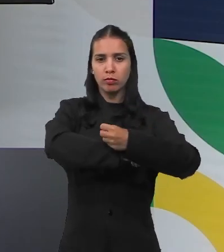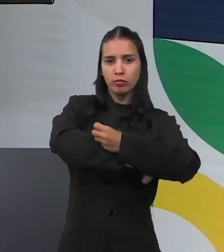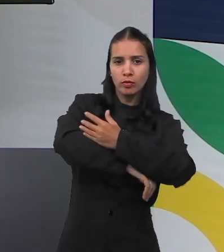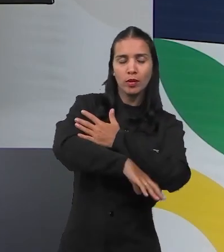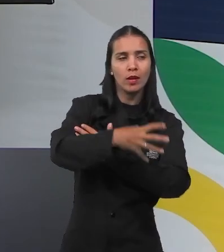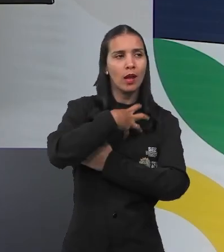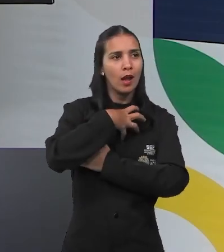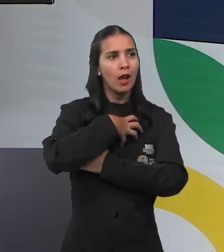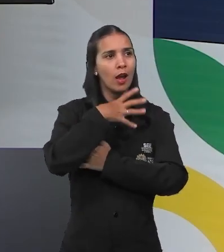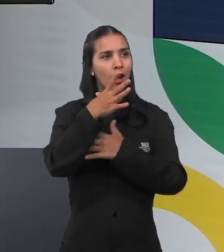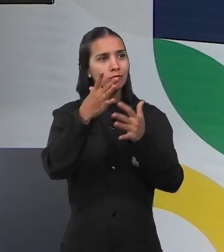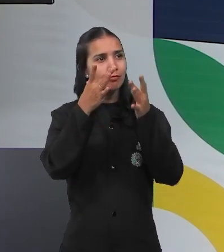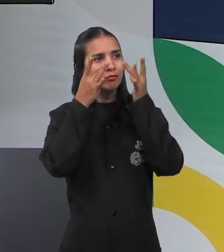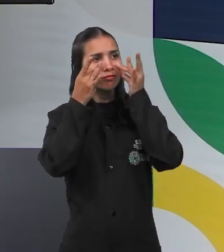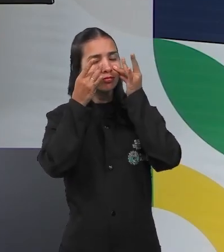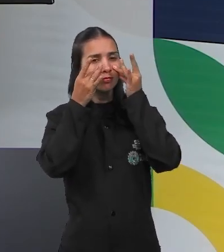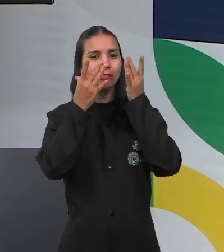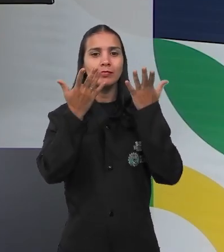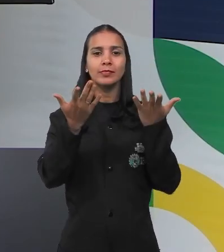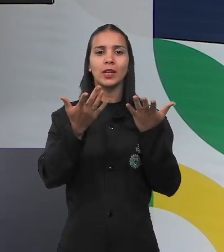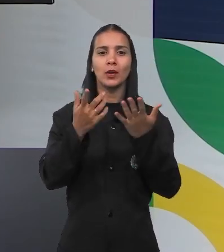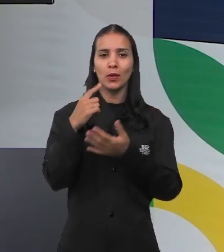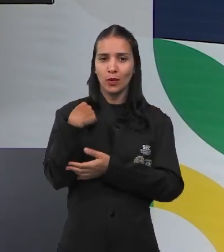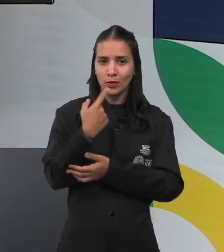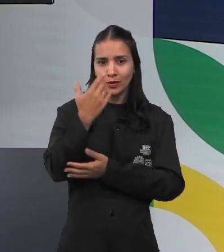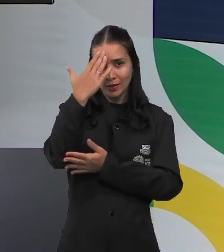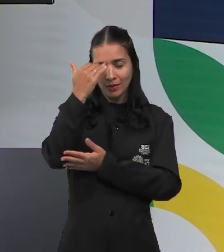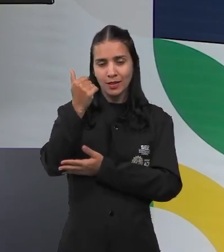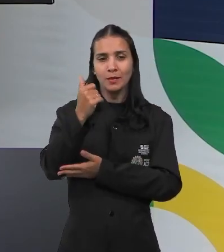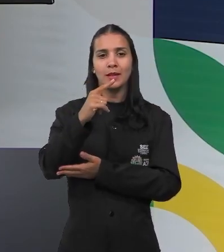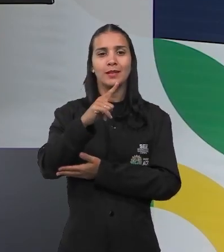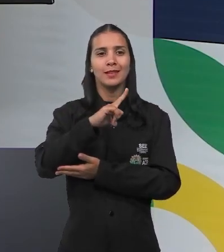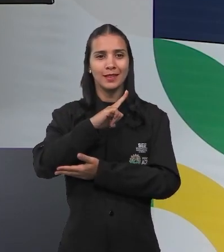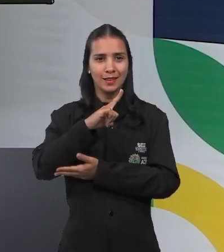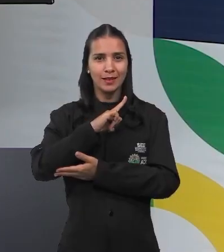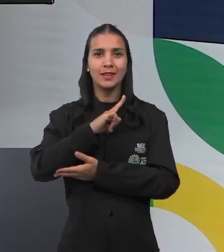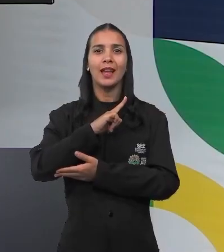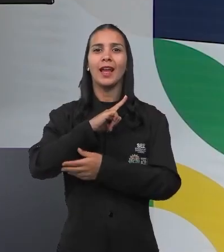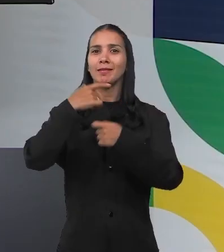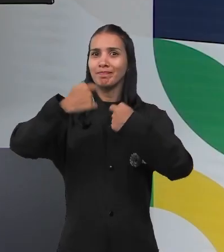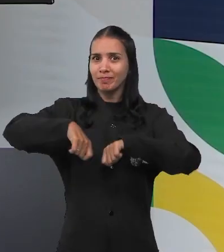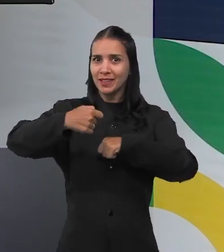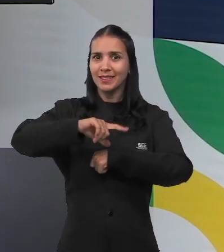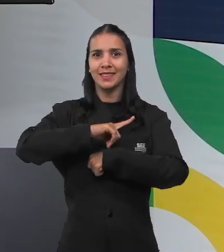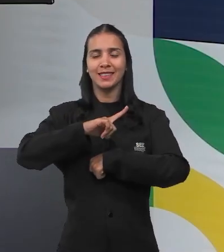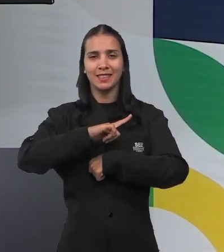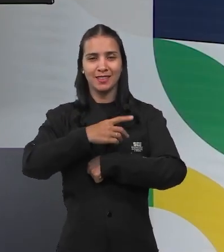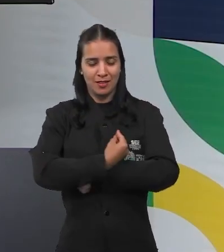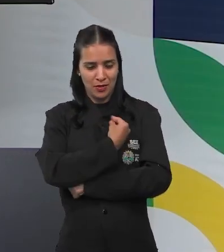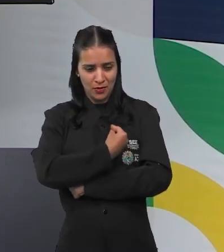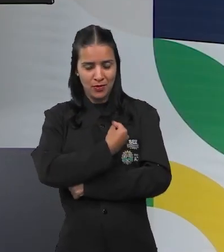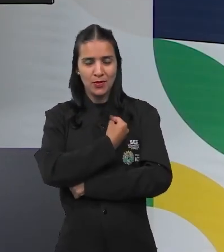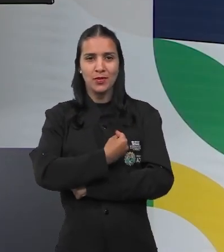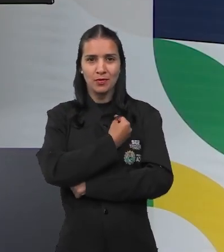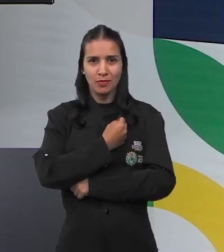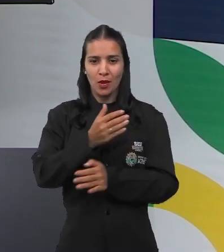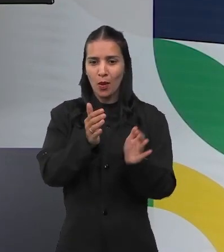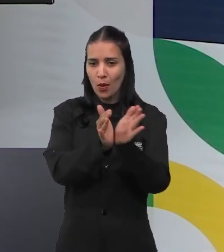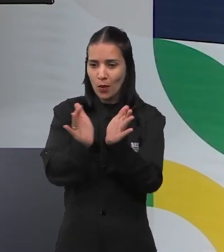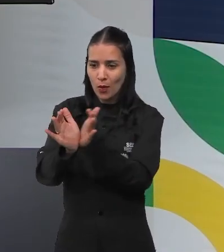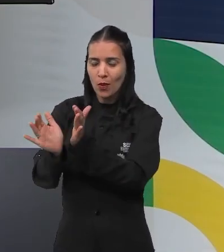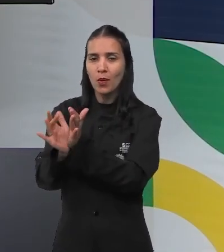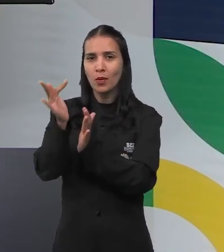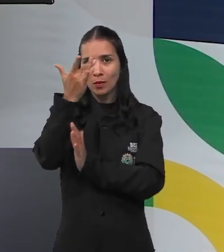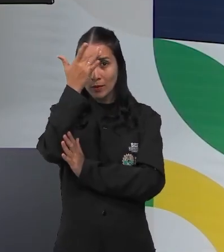principais características do teatro, que é a presença do público ali, né, trocando essa energia com